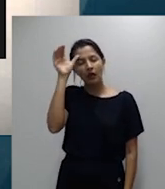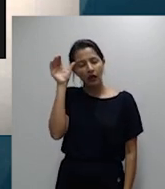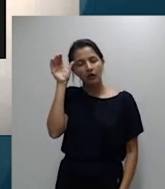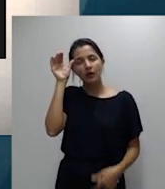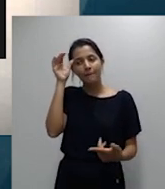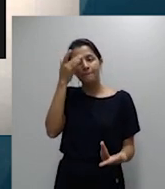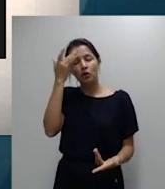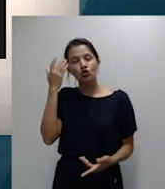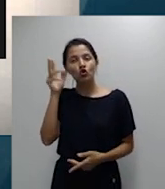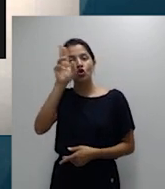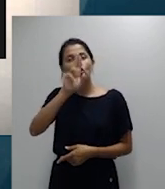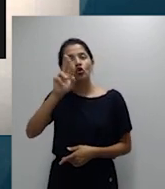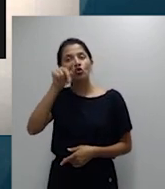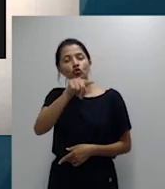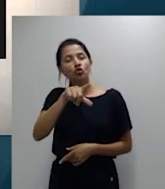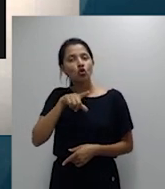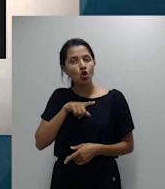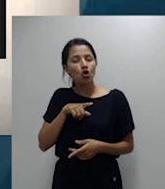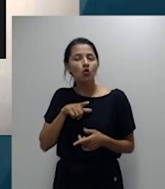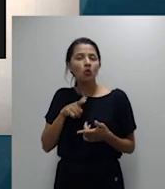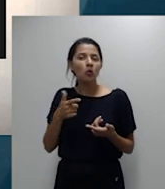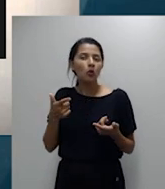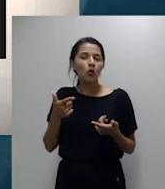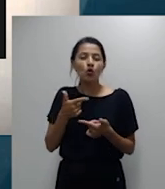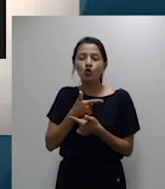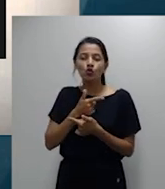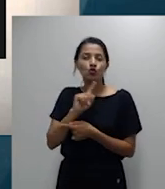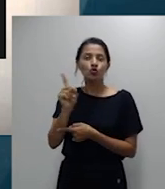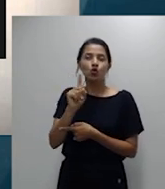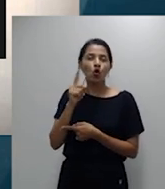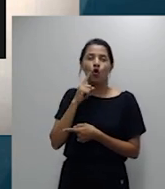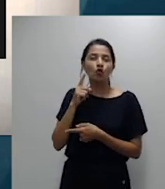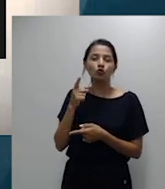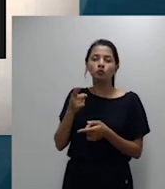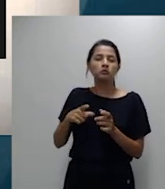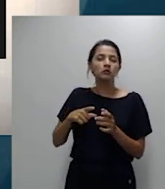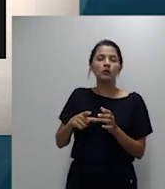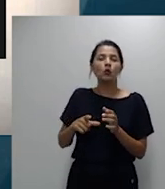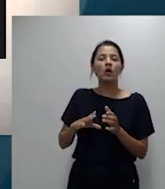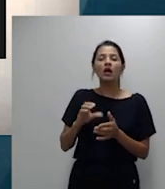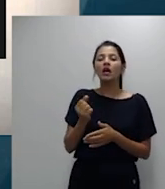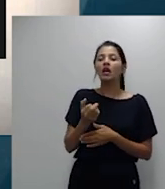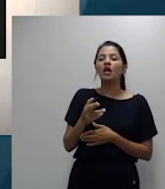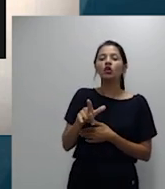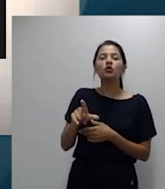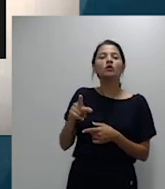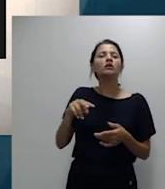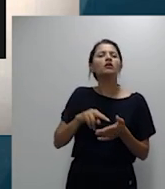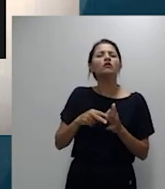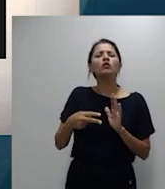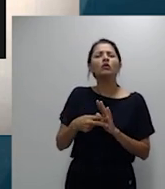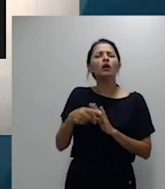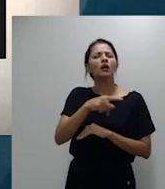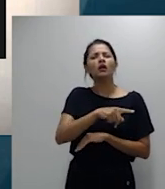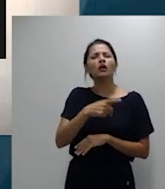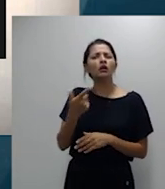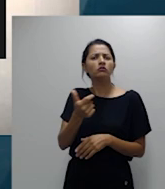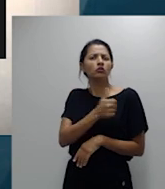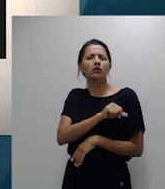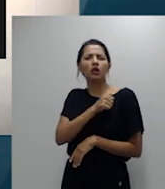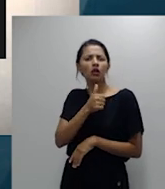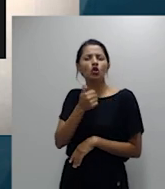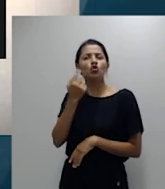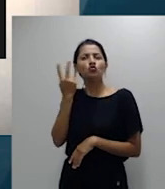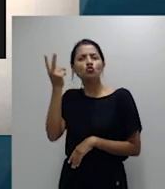aquele que utilizou a capacidade satelital não tomou crédito significar um estado do Rio de Janeiro receberam o imposto duas vezes